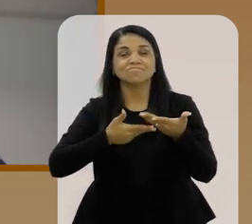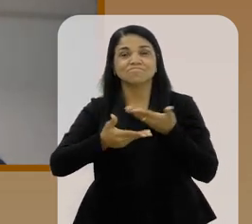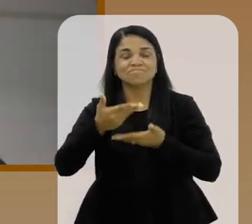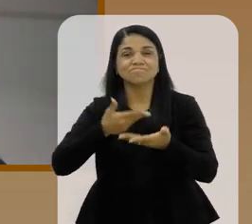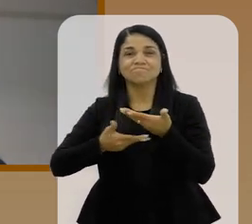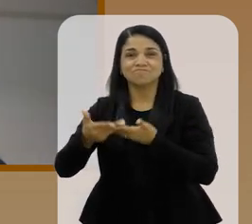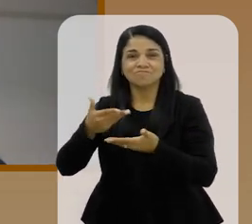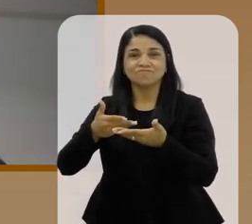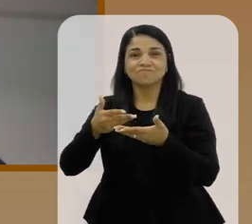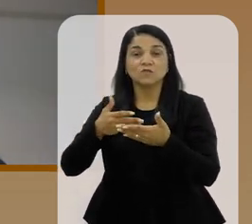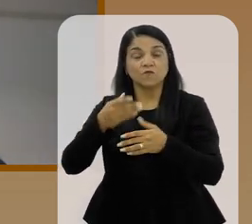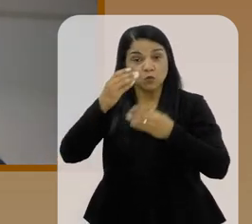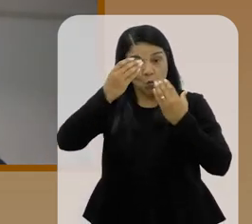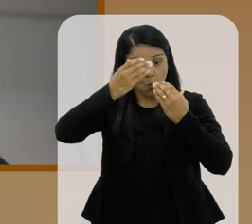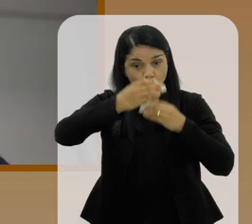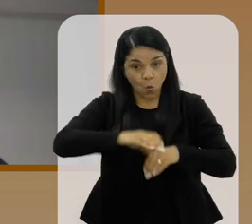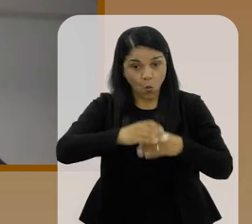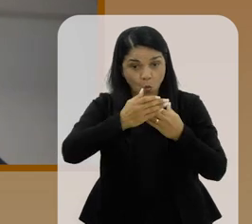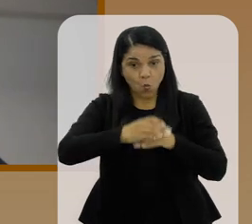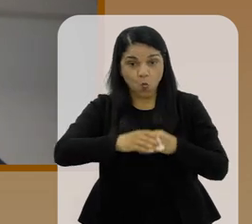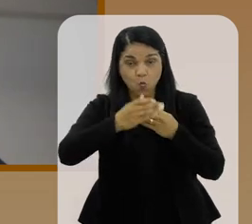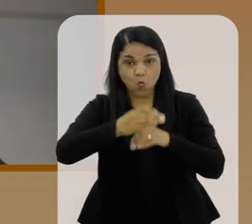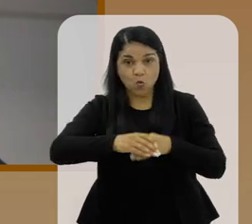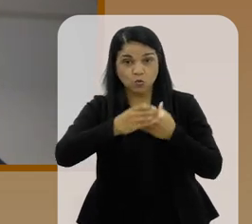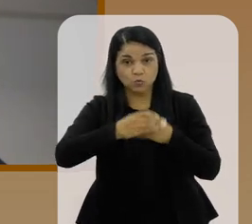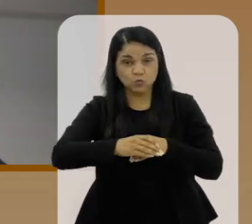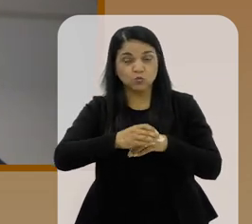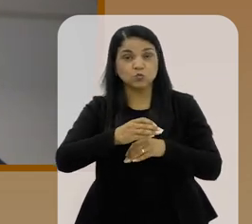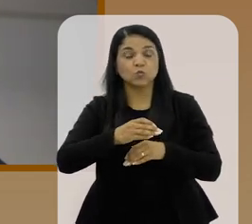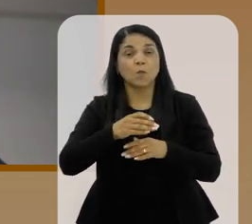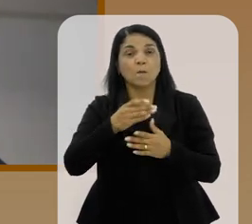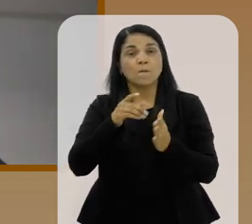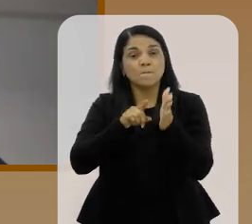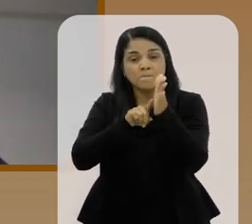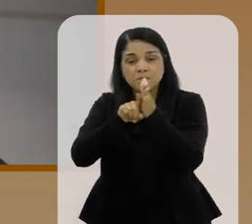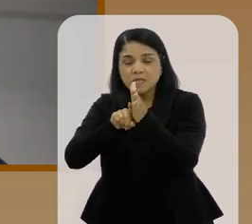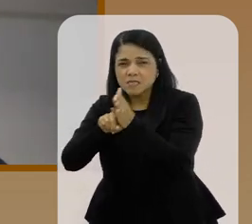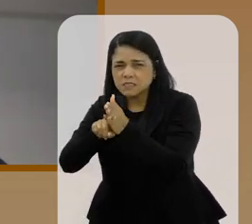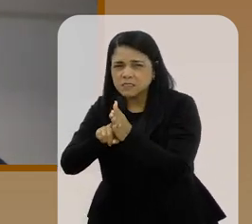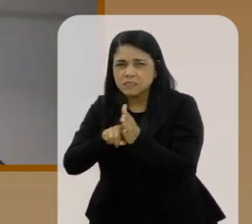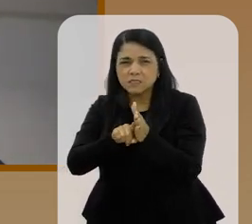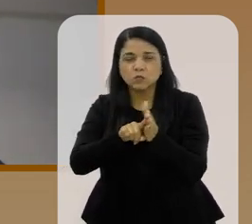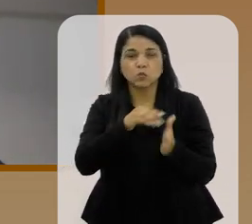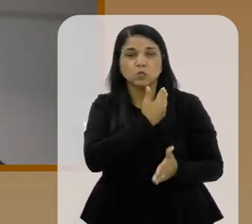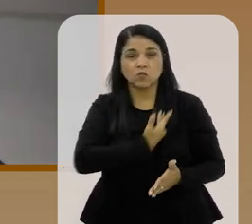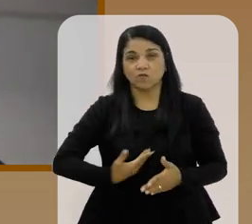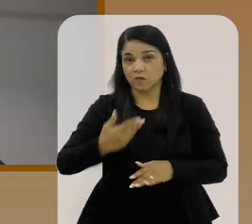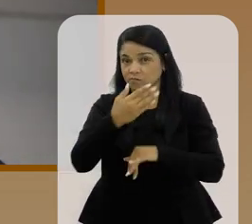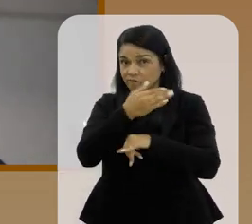emendei para um. Eu fiz um concurso para virar pesquisador do governo